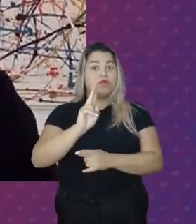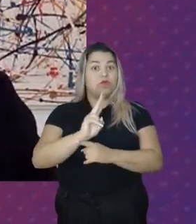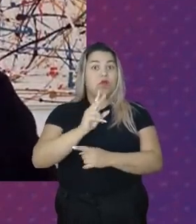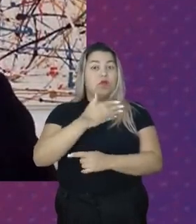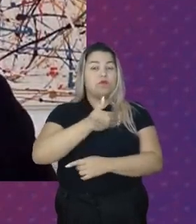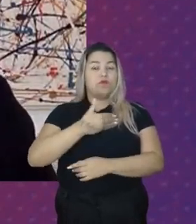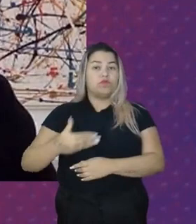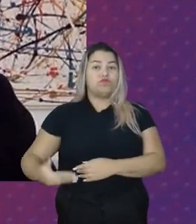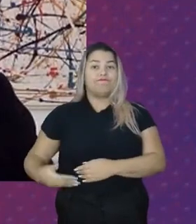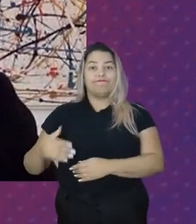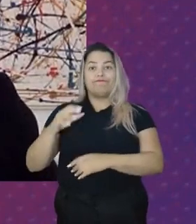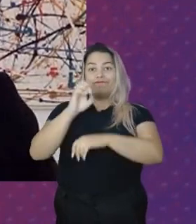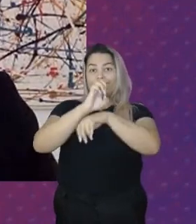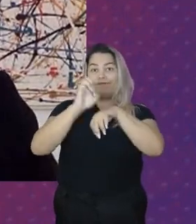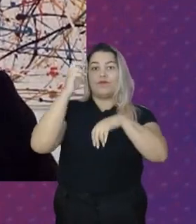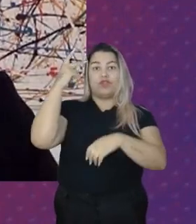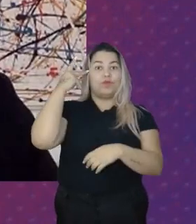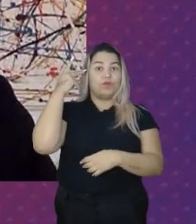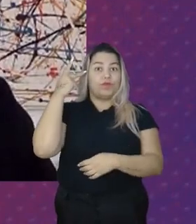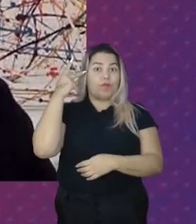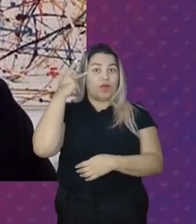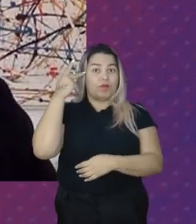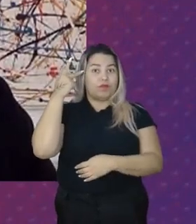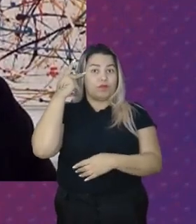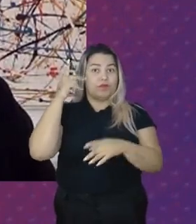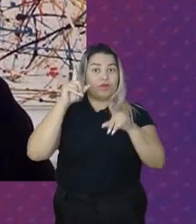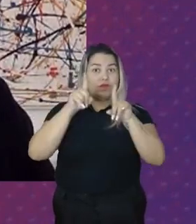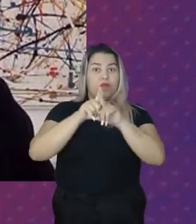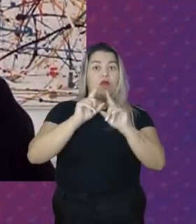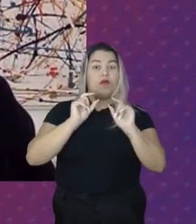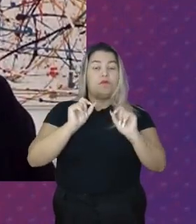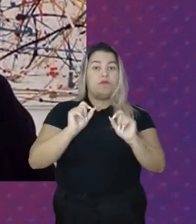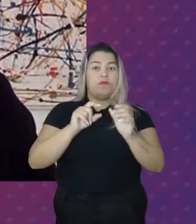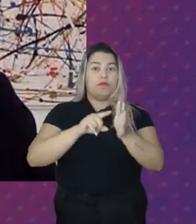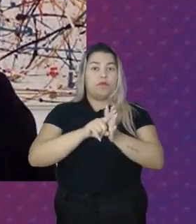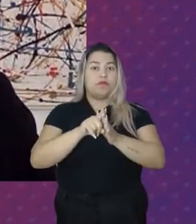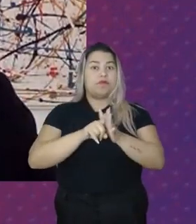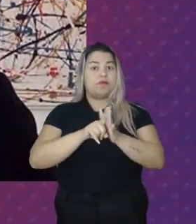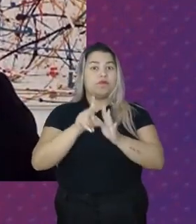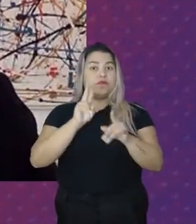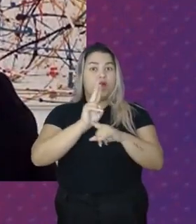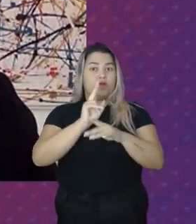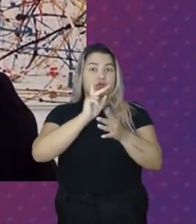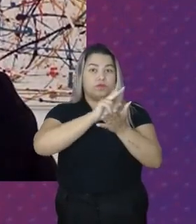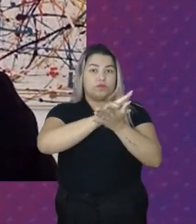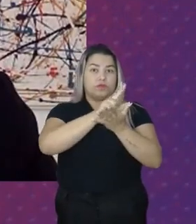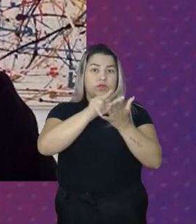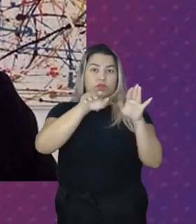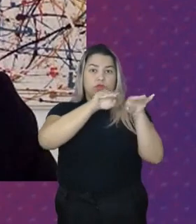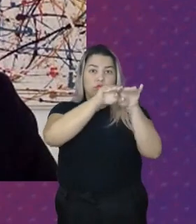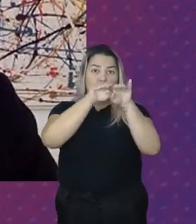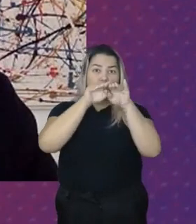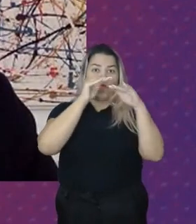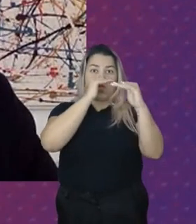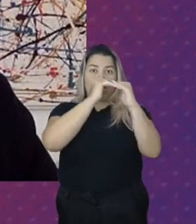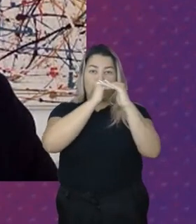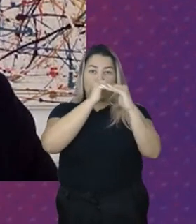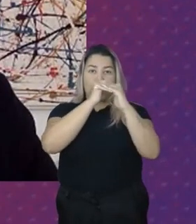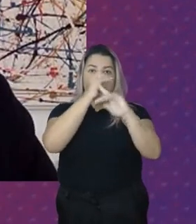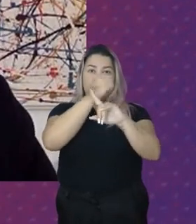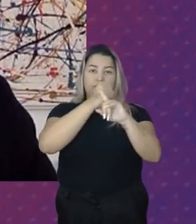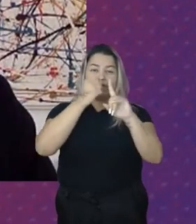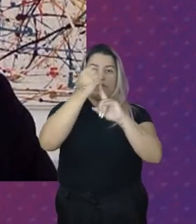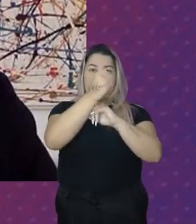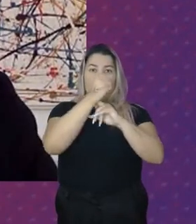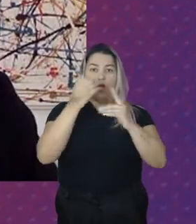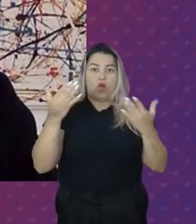São Paulo, coordenadora em exercício do Núcleo Especializado de Defesa da Diversidade e da Igualdade Racial.